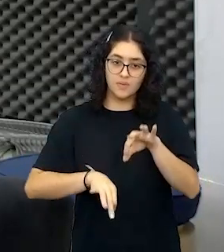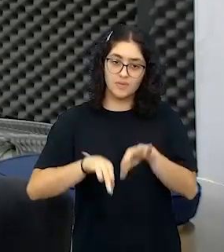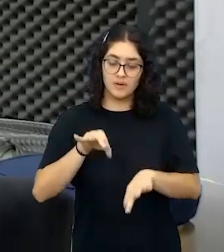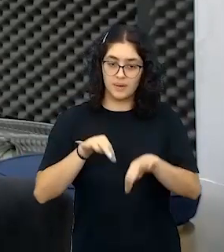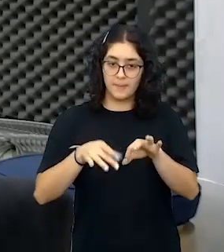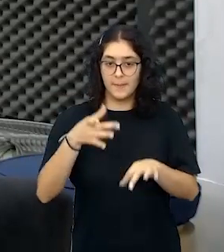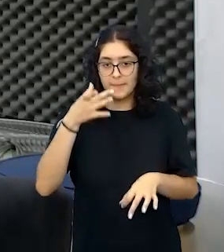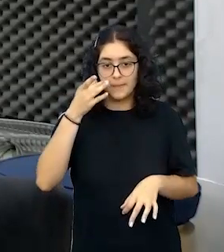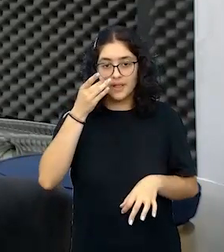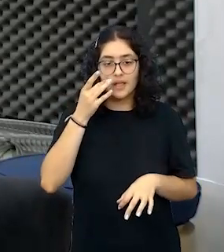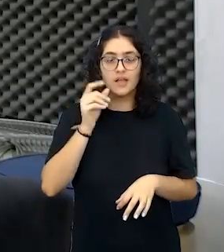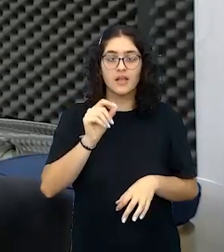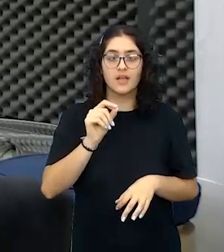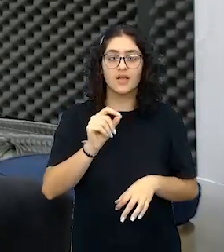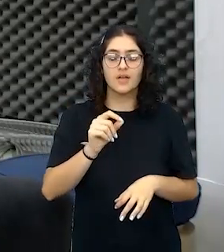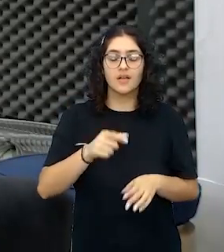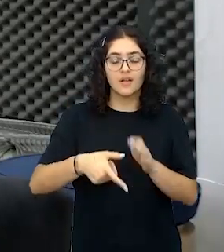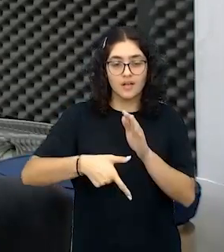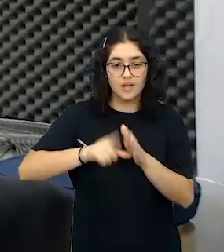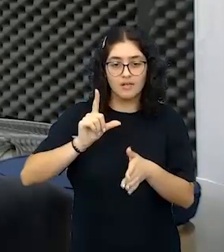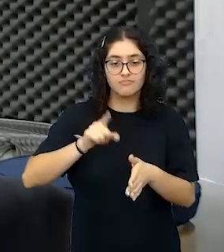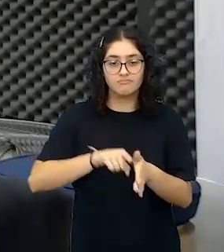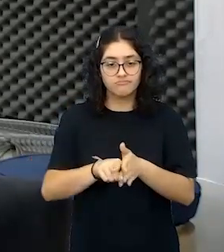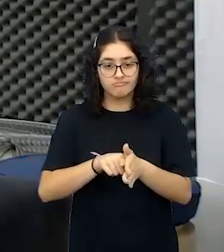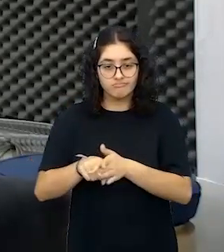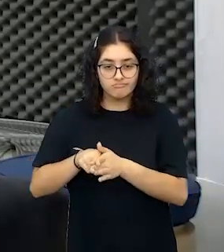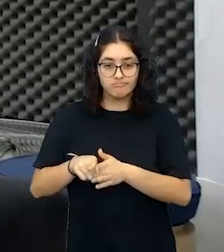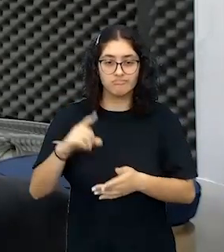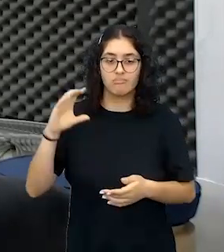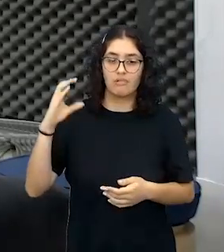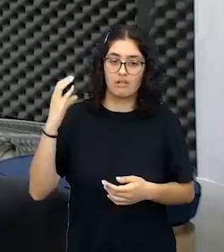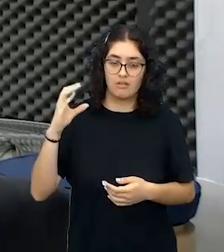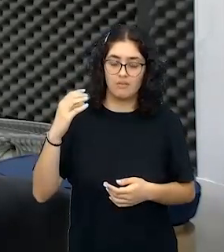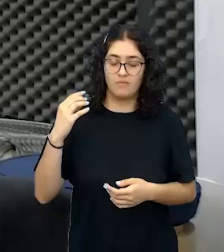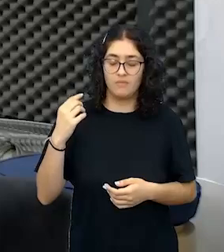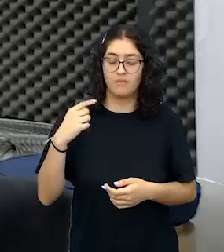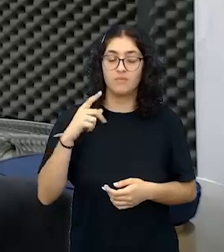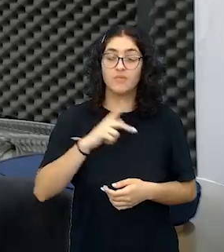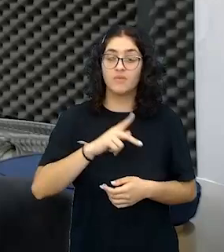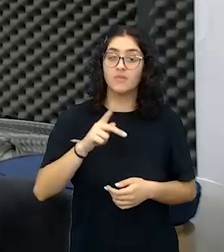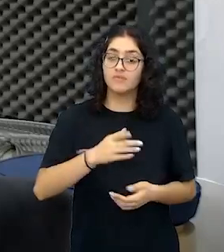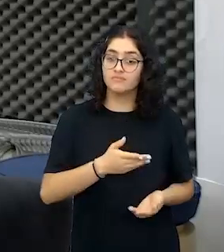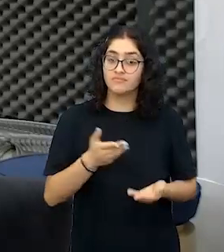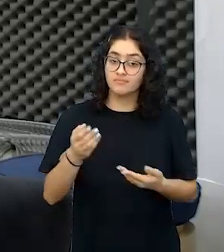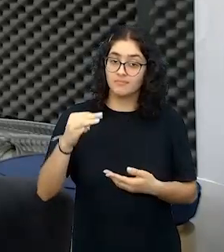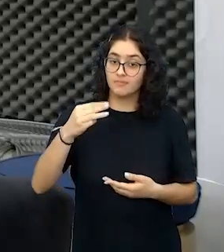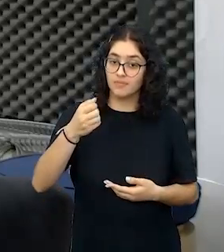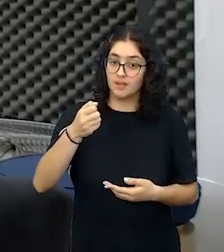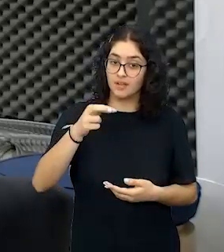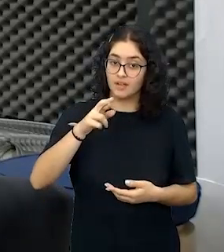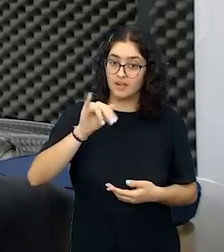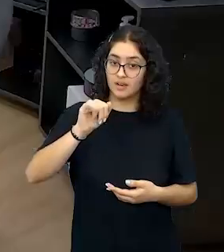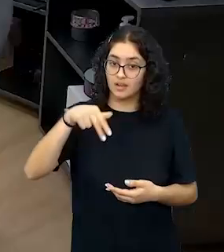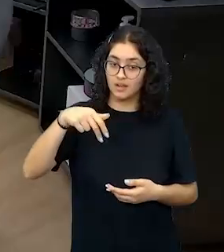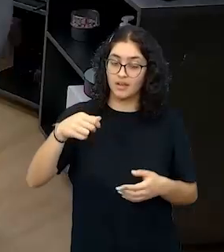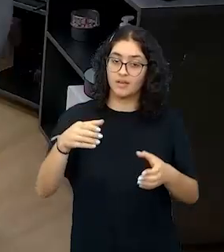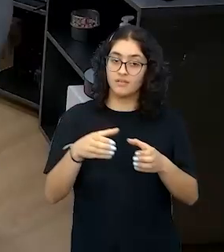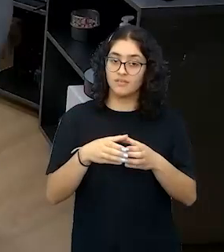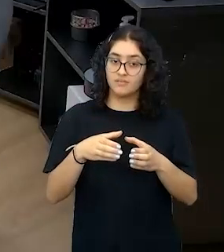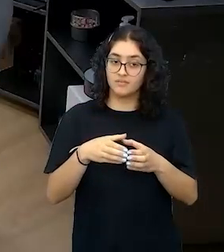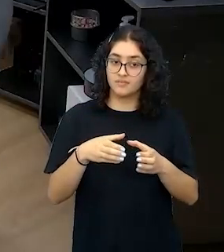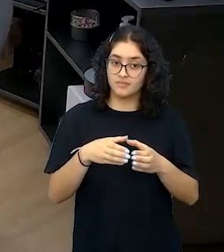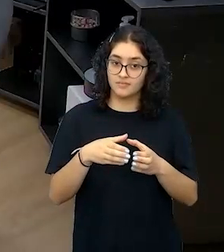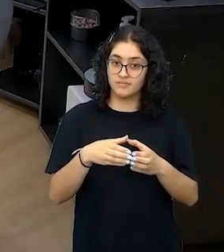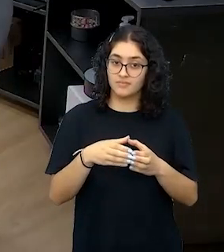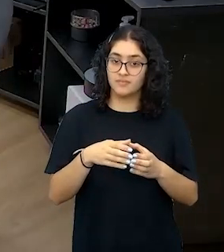presencial, que foi sobre pré-iniciação científica. Então eu passo a palavra à professora Mariana, da equipe curricular de Geografia